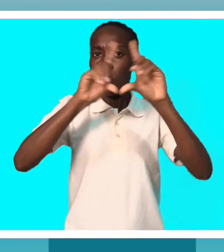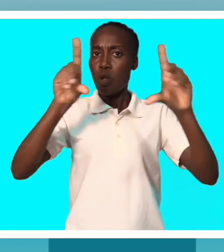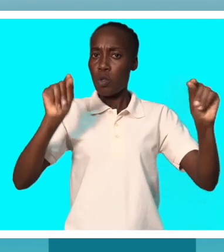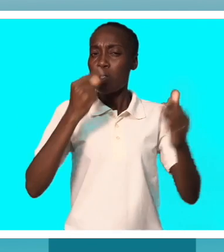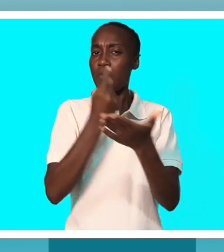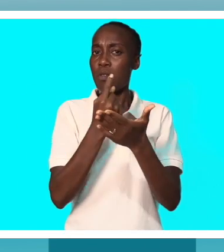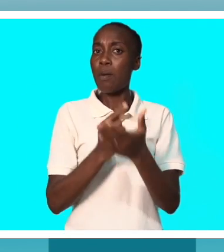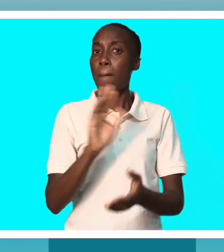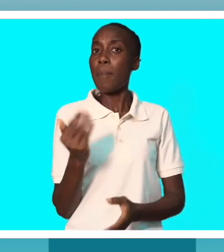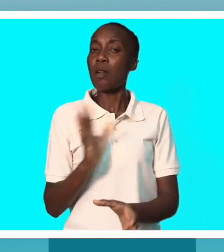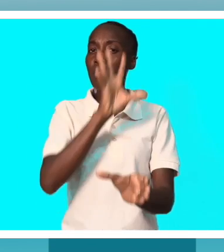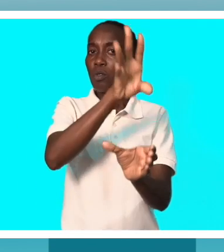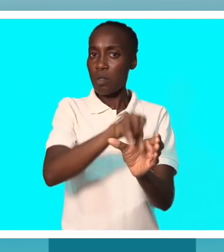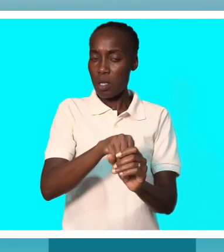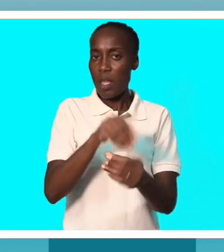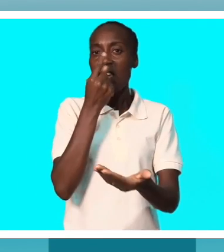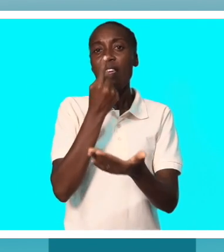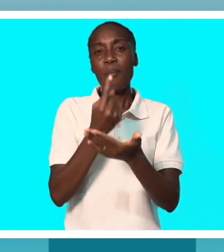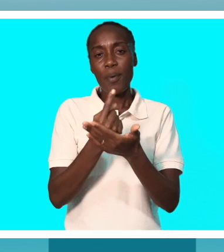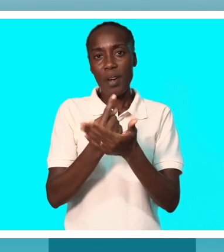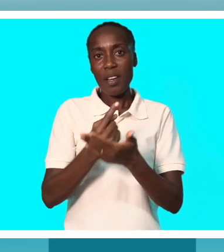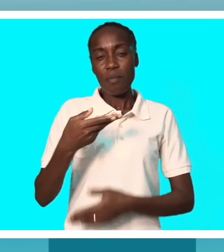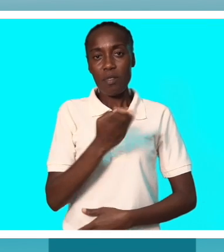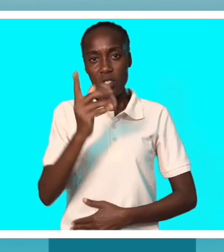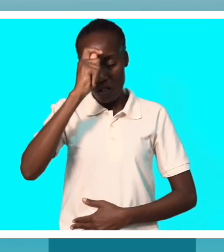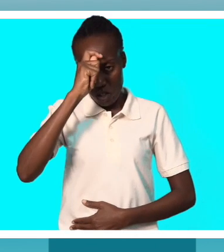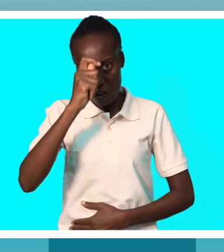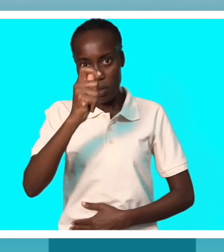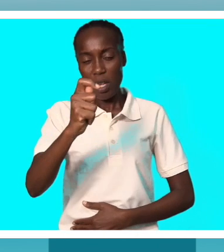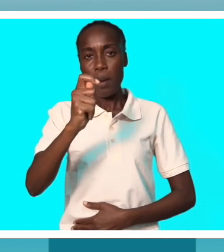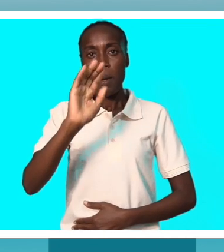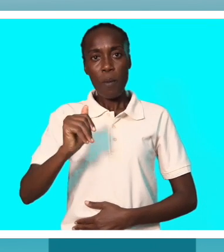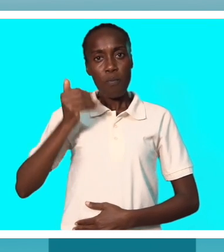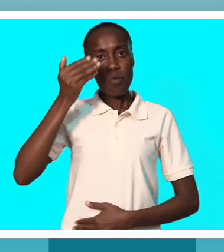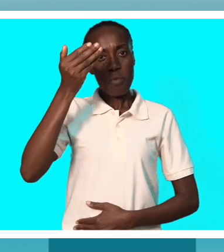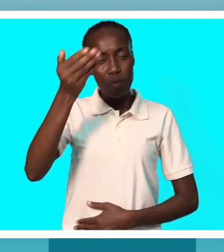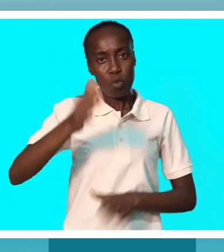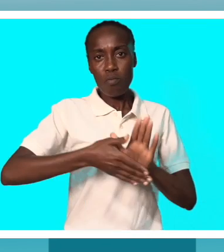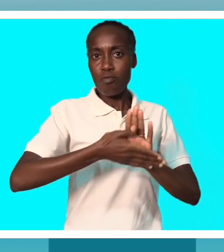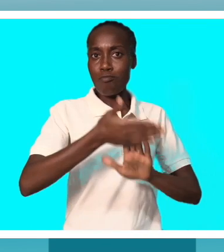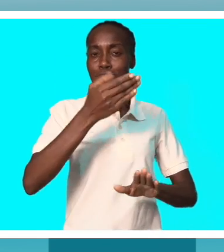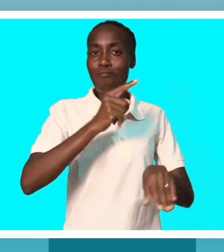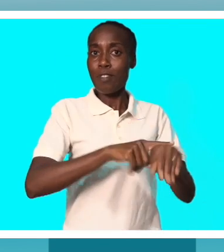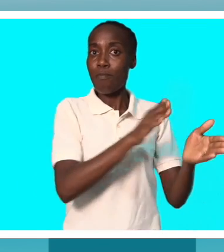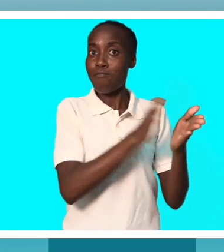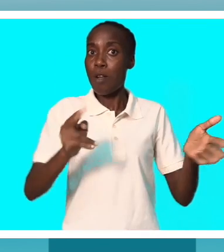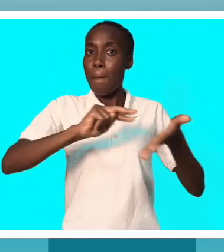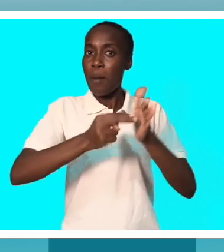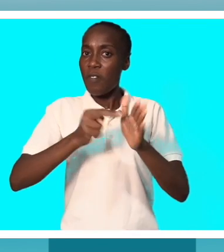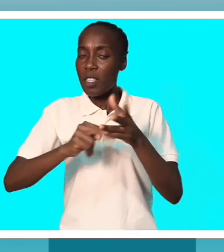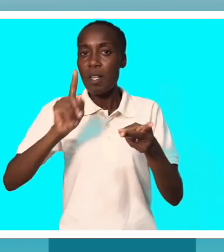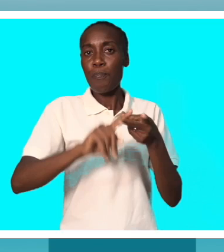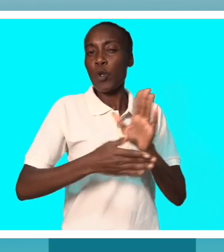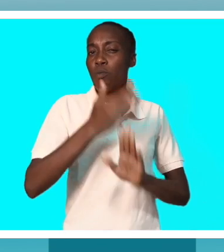sobre aspectos chaves de inclusão que devem serem tomados em consideração, para permitir que no período de